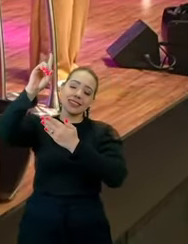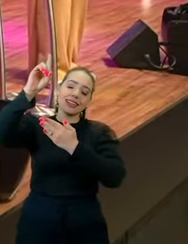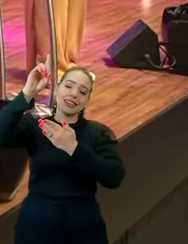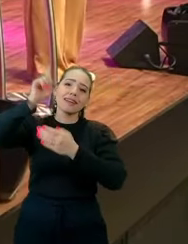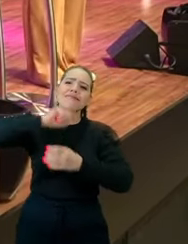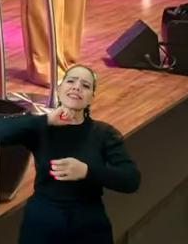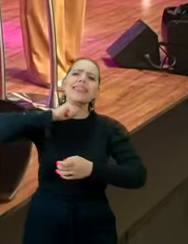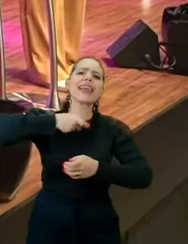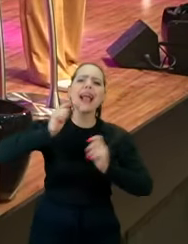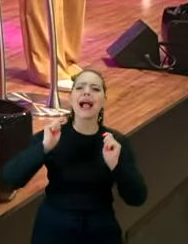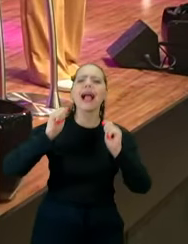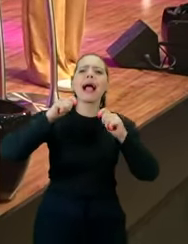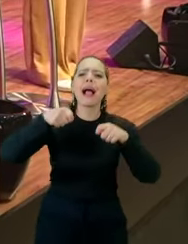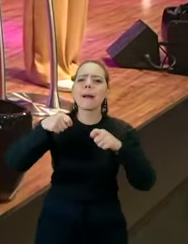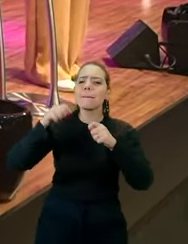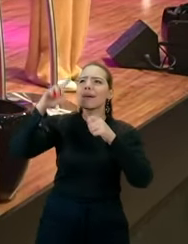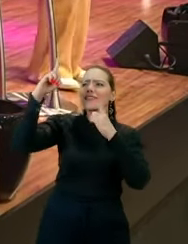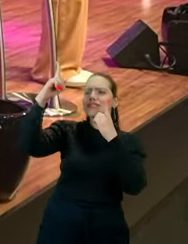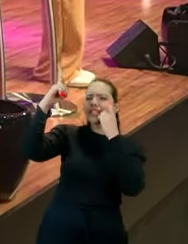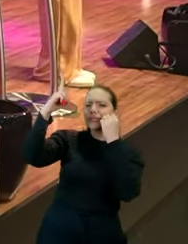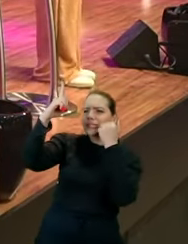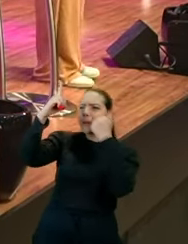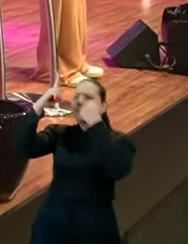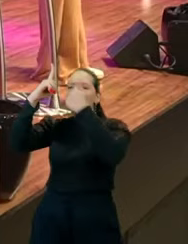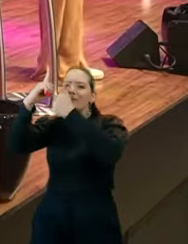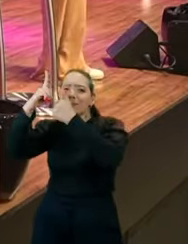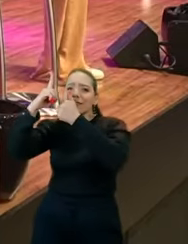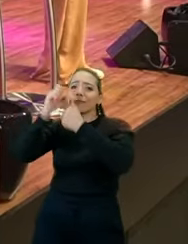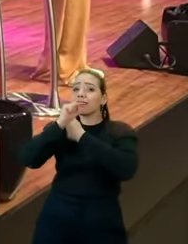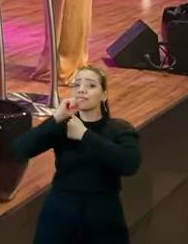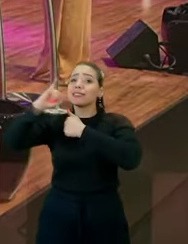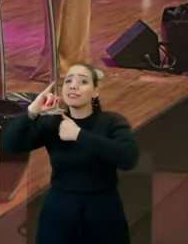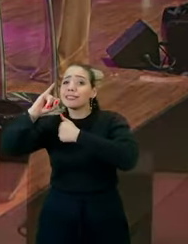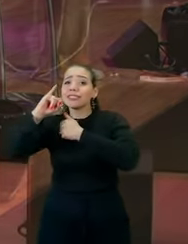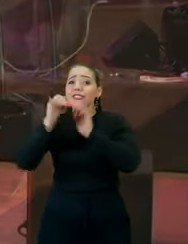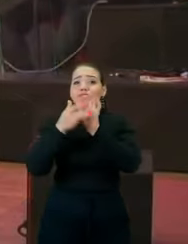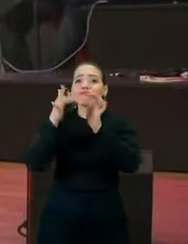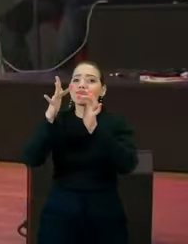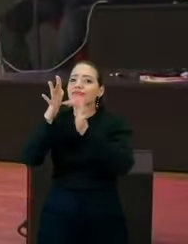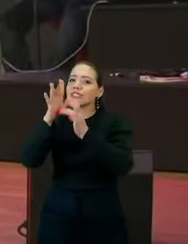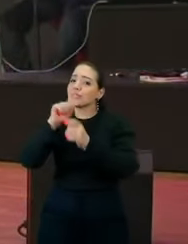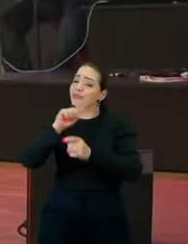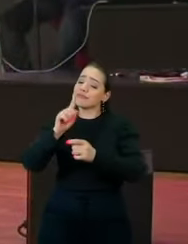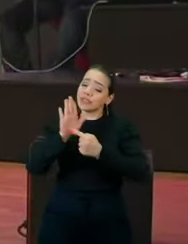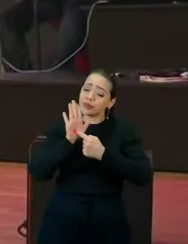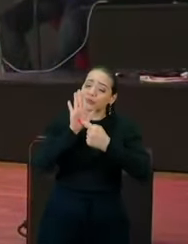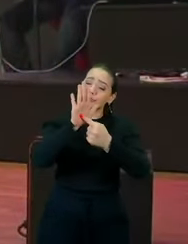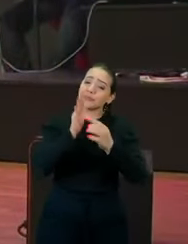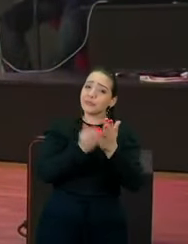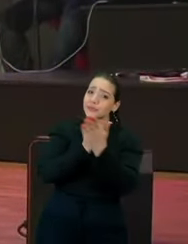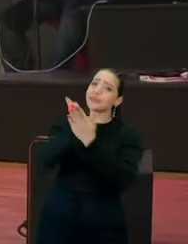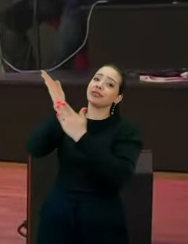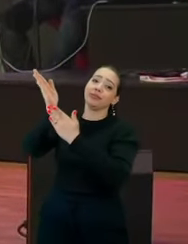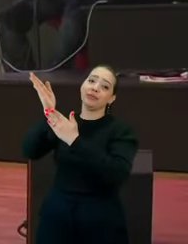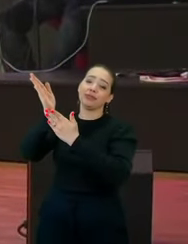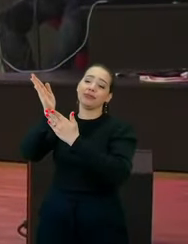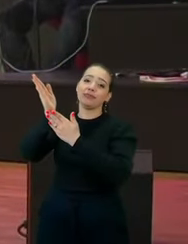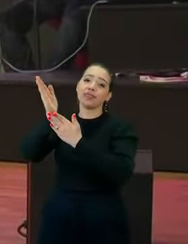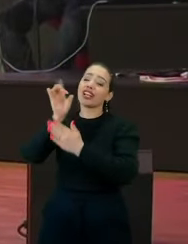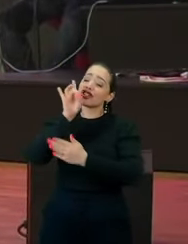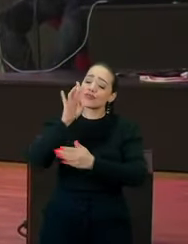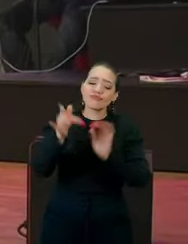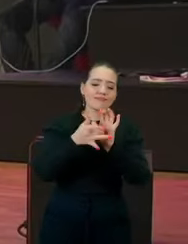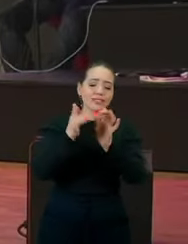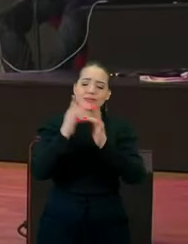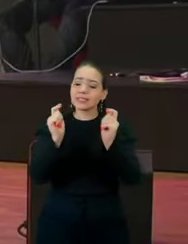então eu vou participar da conferência tal. Aí eu vou andar 5 dias com a fulana de tal. Não, o único lugar para você se conectar com Deus é através de Jesus.